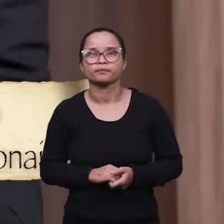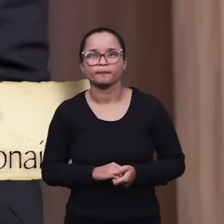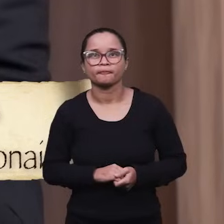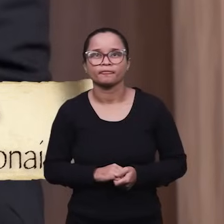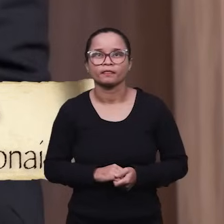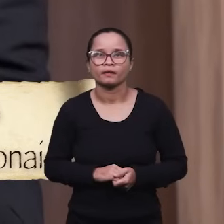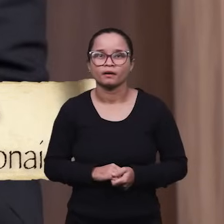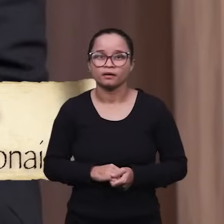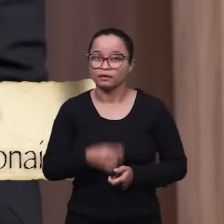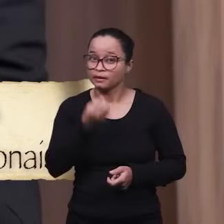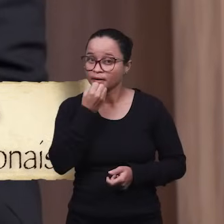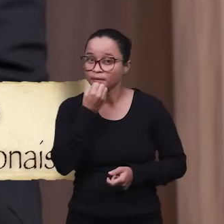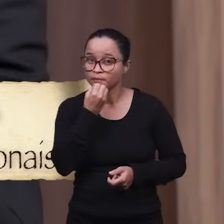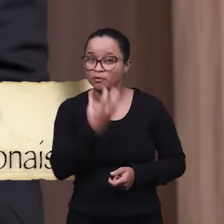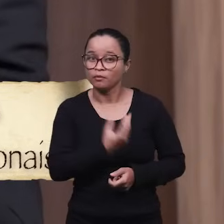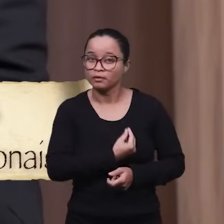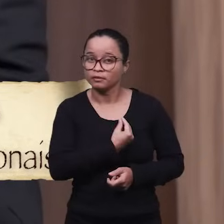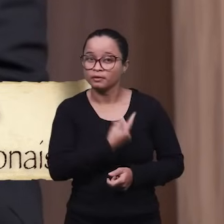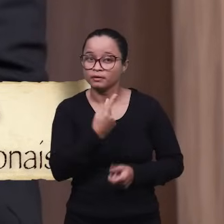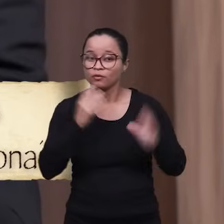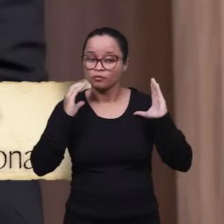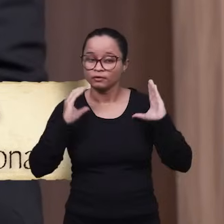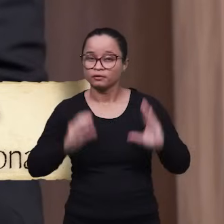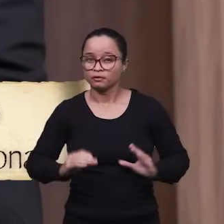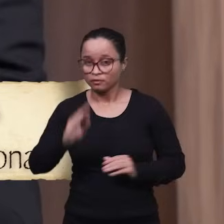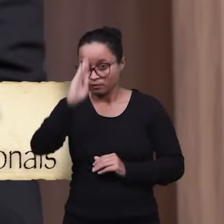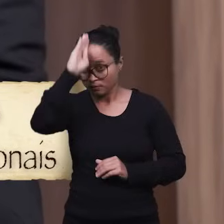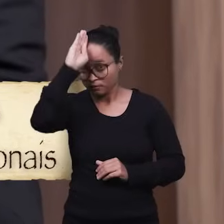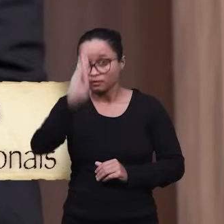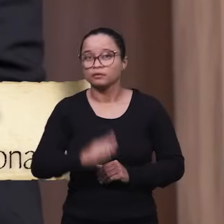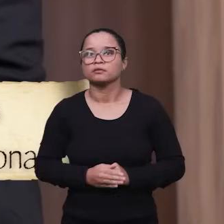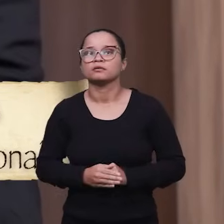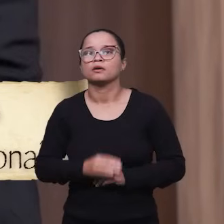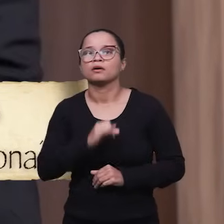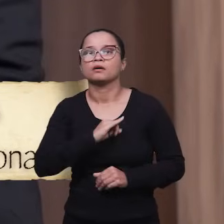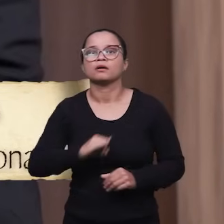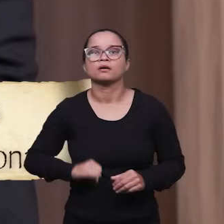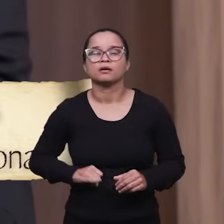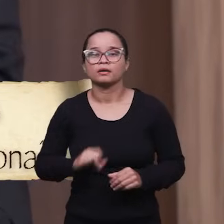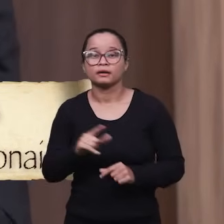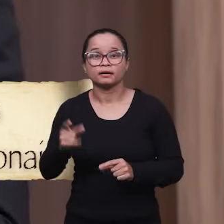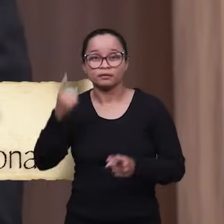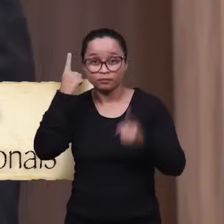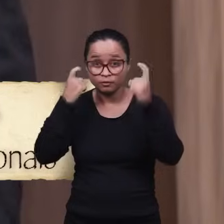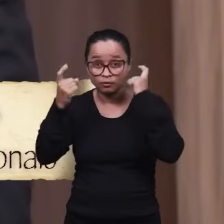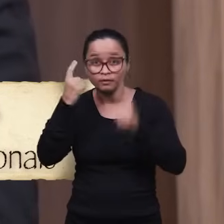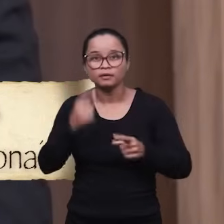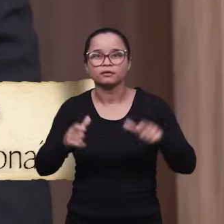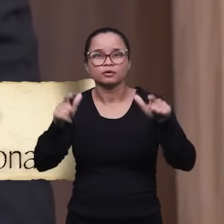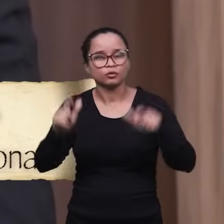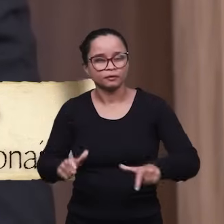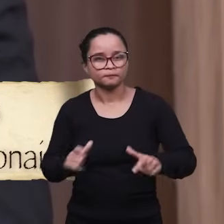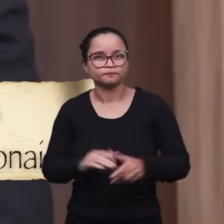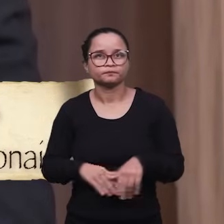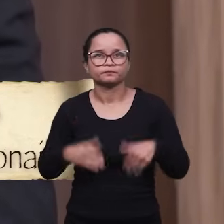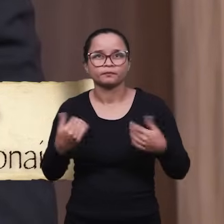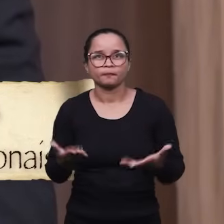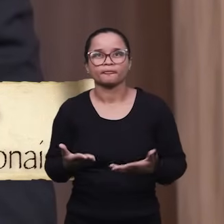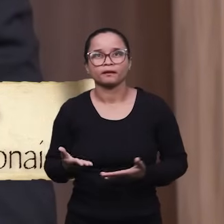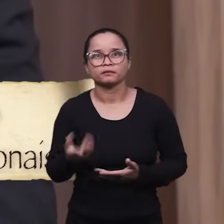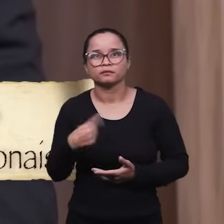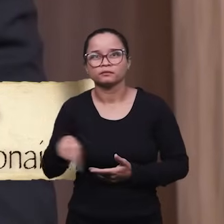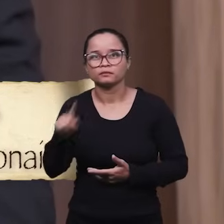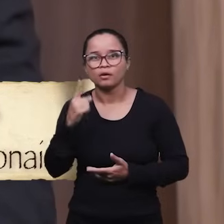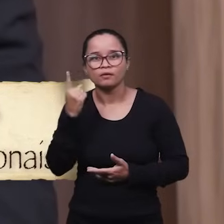seus benefícios, né, como cidadão romano, que gerou muita preocupação ali naquela ocasião, né? E nós vimos ali